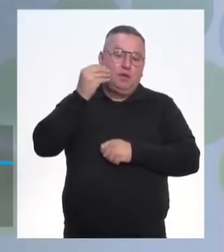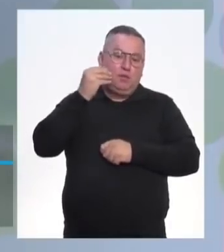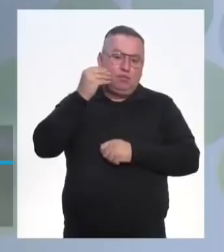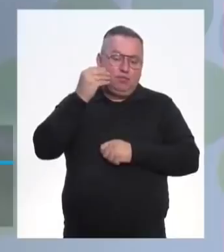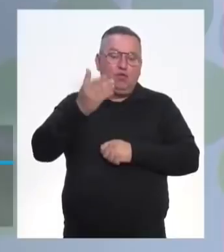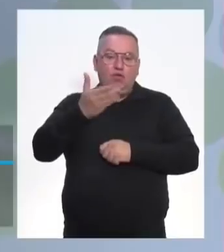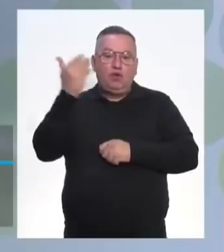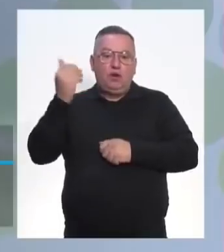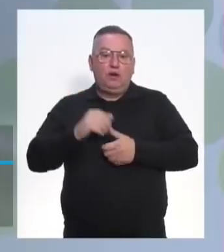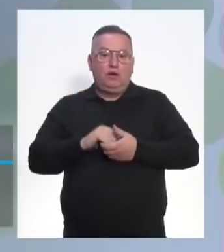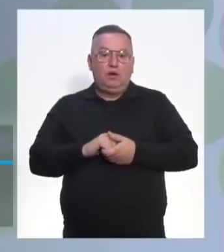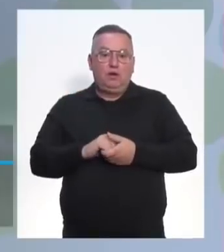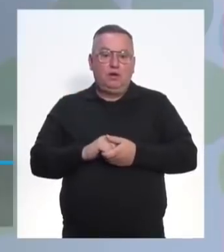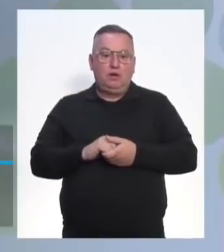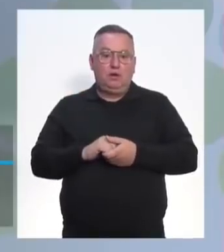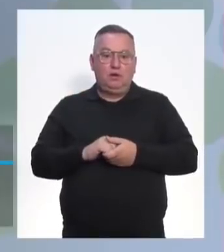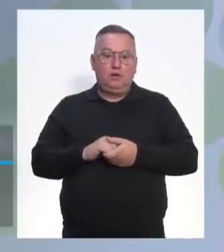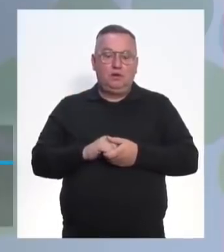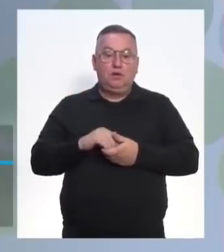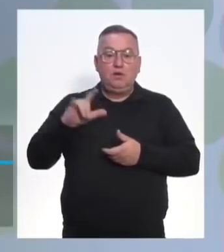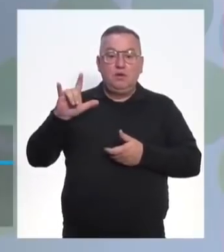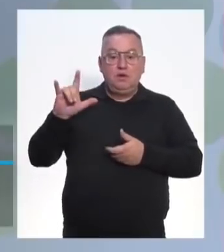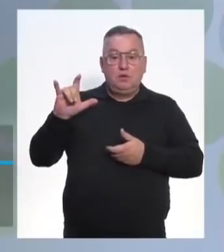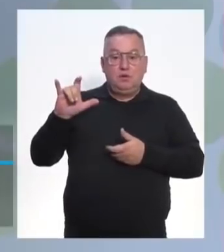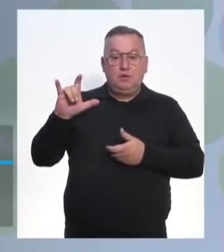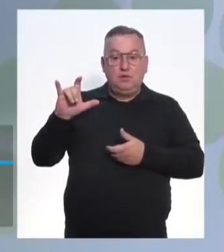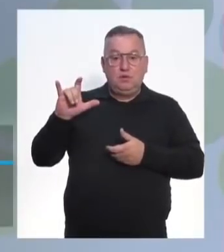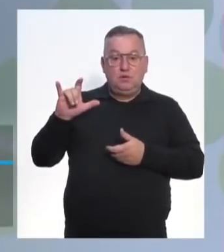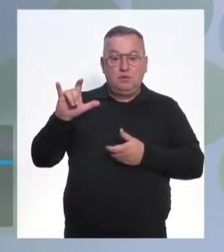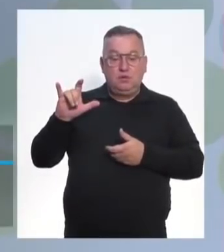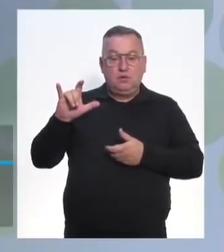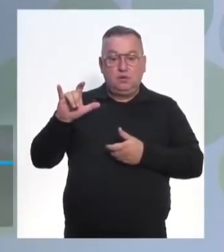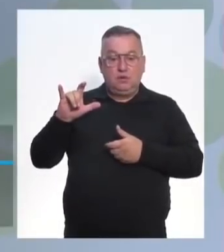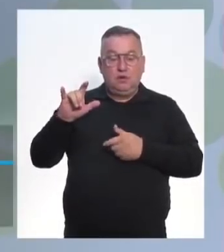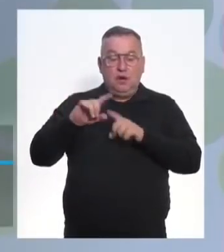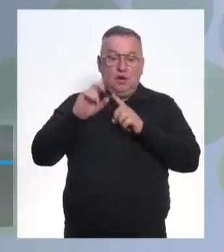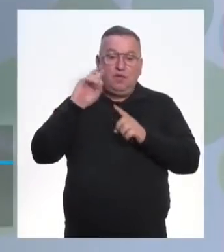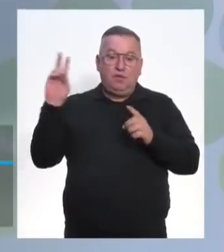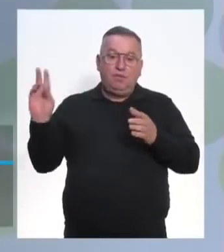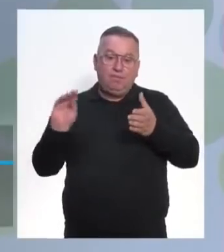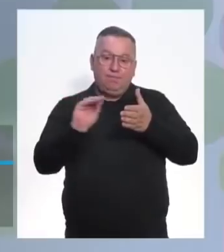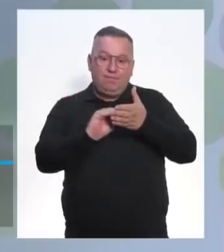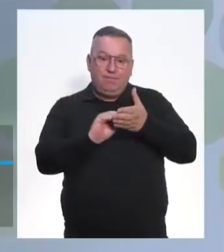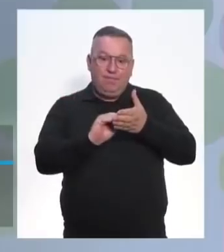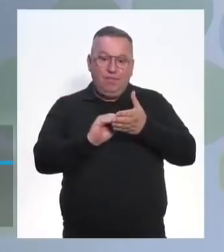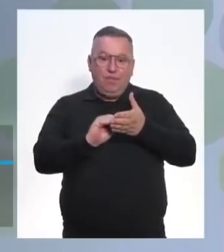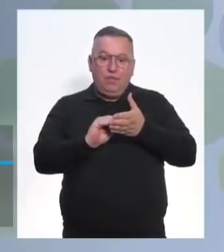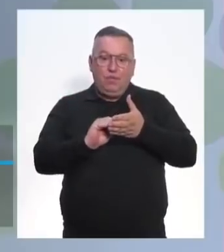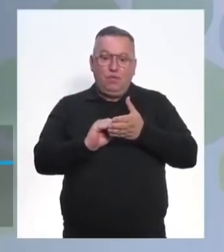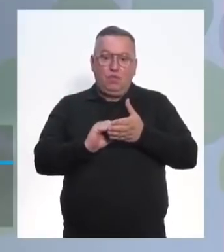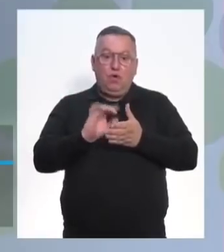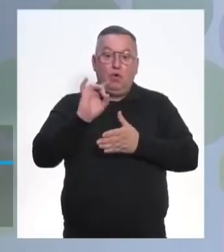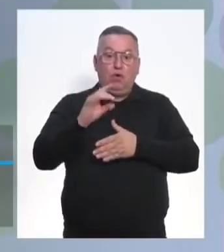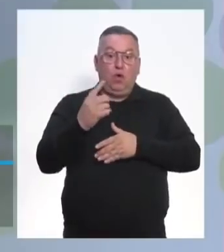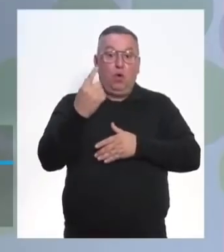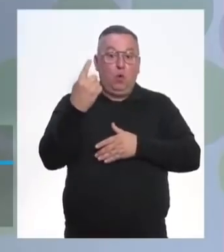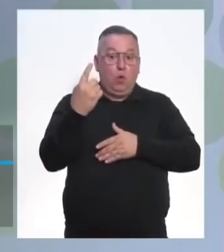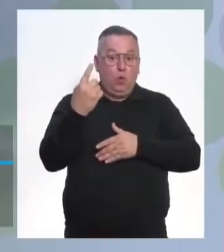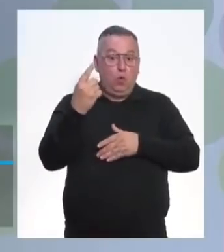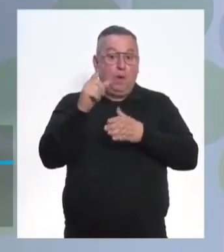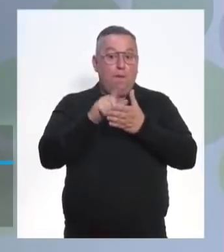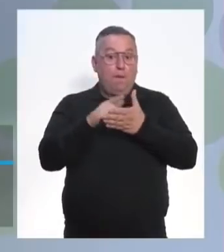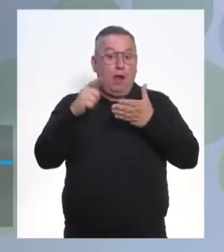sanar. Quanto ao Instagram, né? Quanto à página que vocês vão instalar, apenas uma